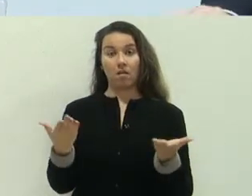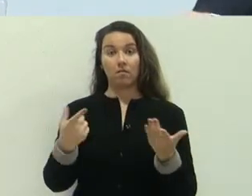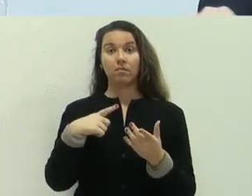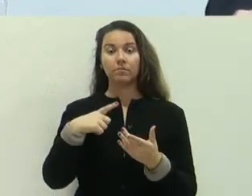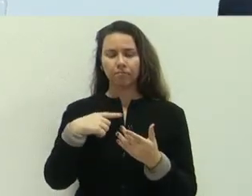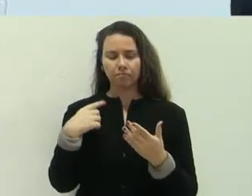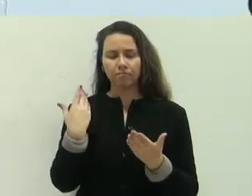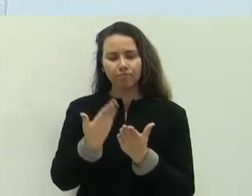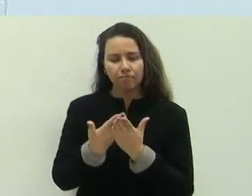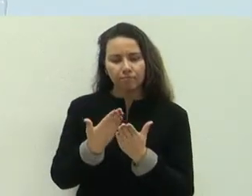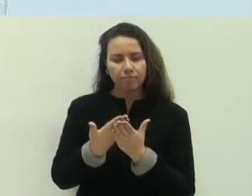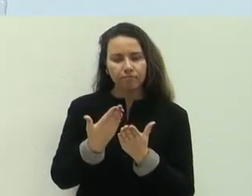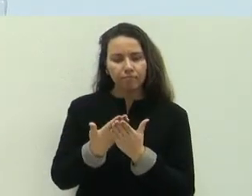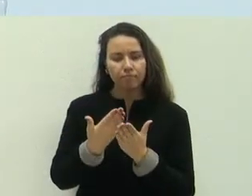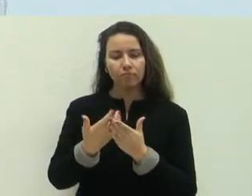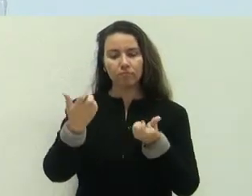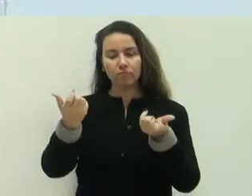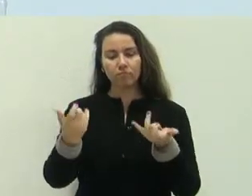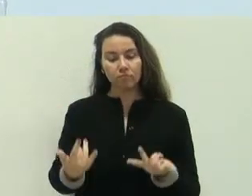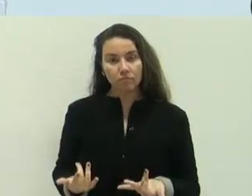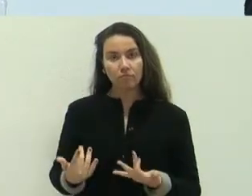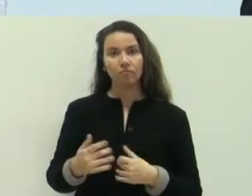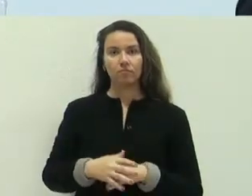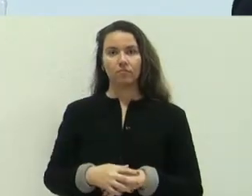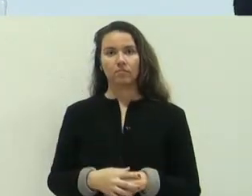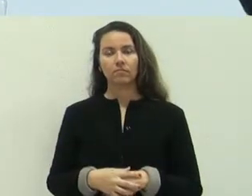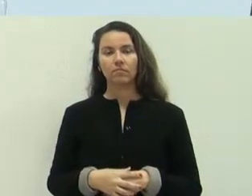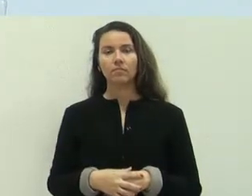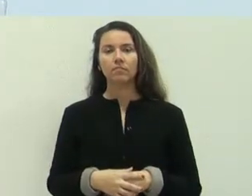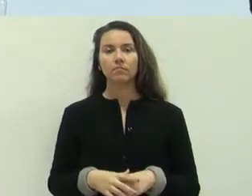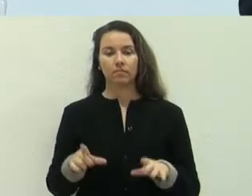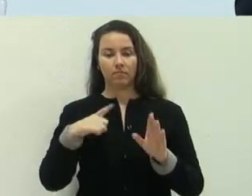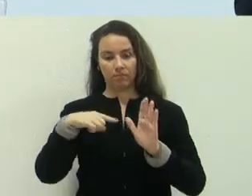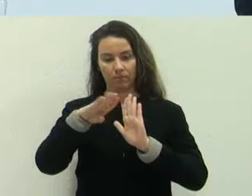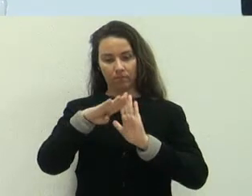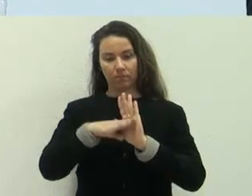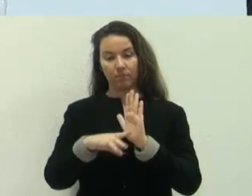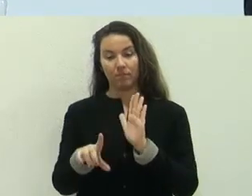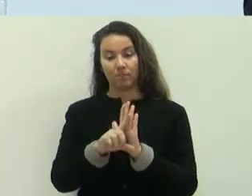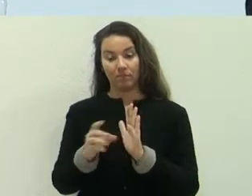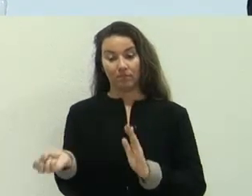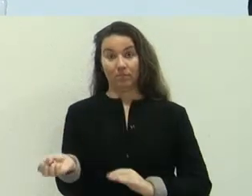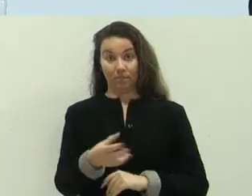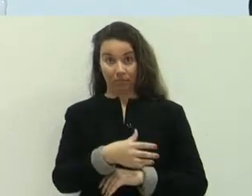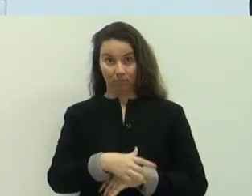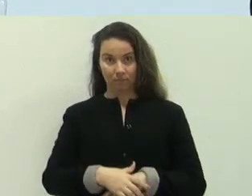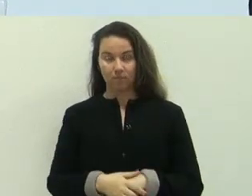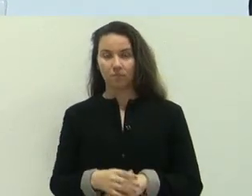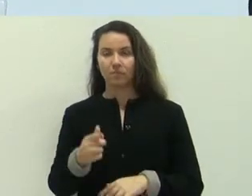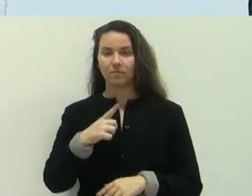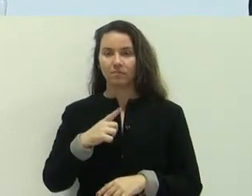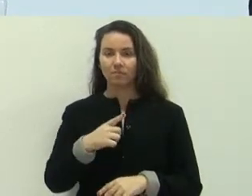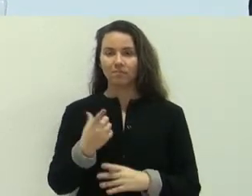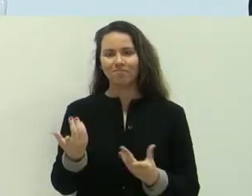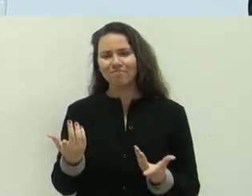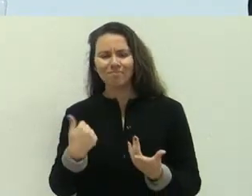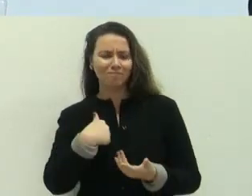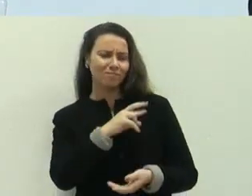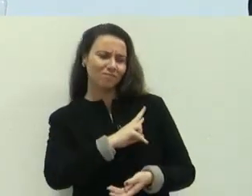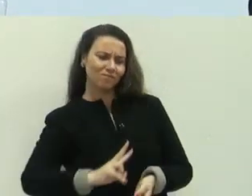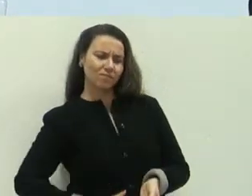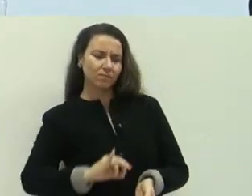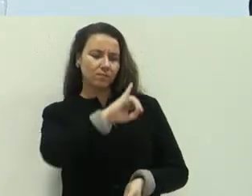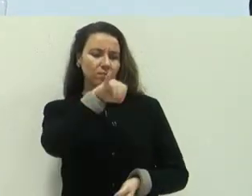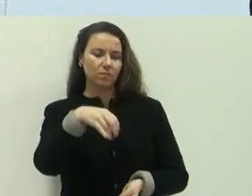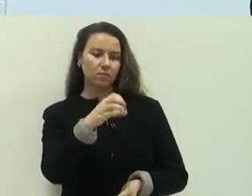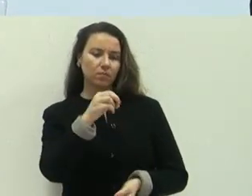luz do que vem esse projeto de lei. A questão da justificativa, vereador Jonas,